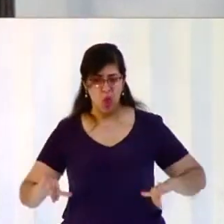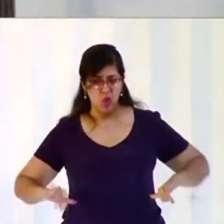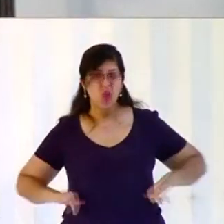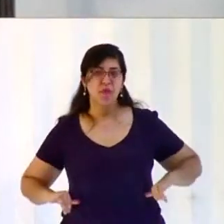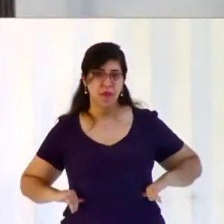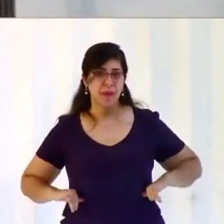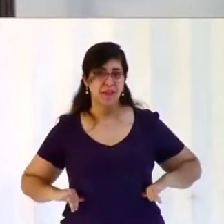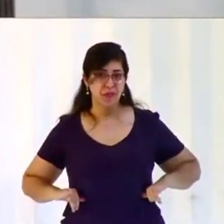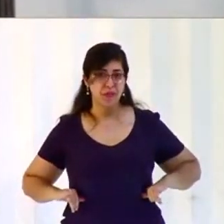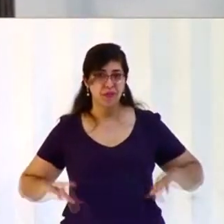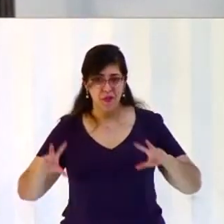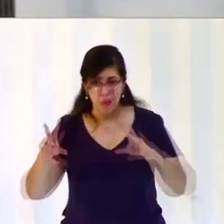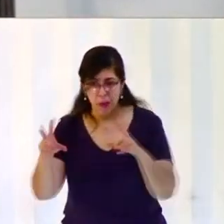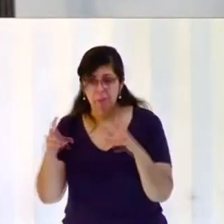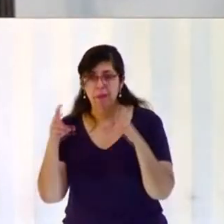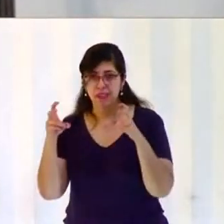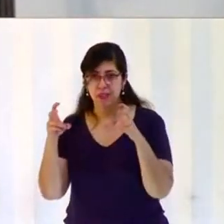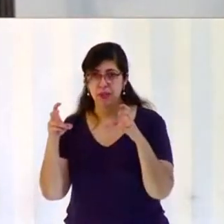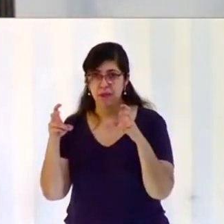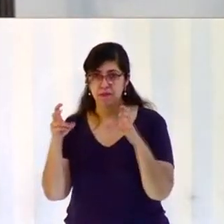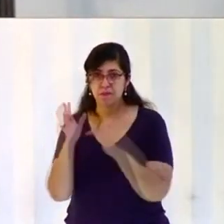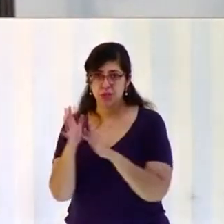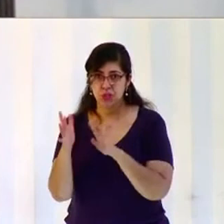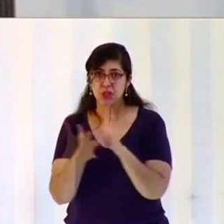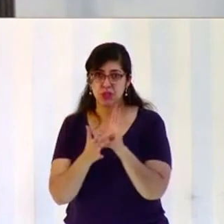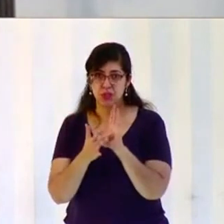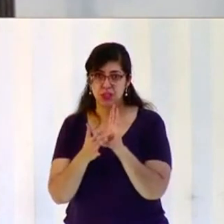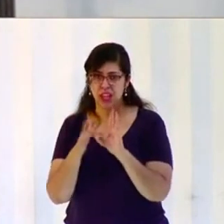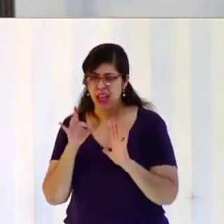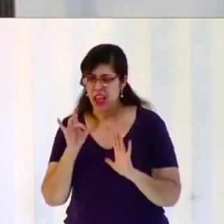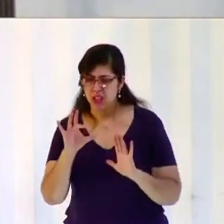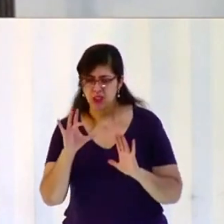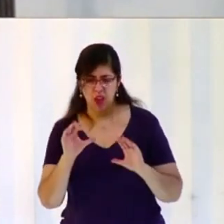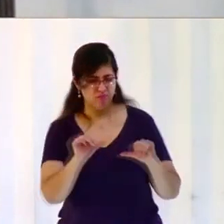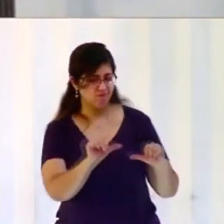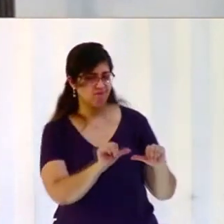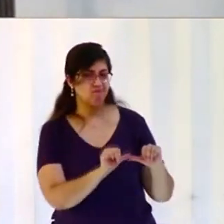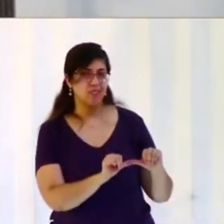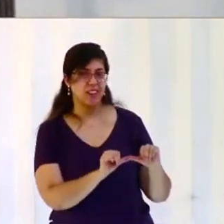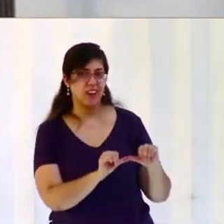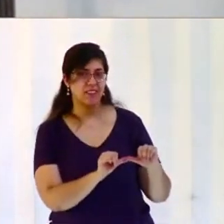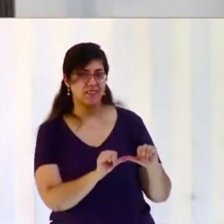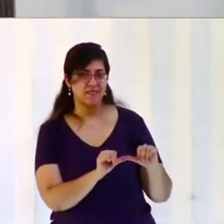com Jesus não é só estar na igreja.